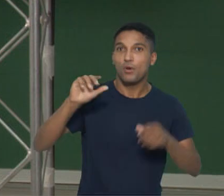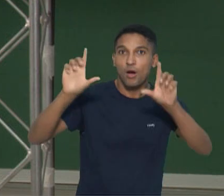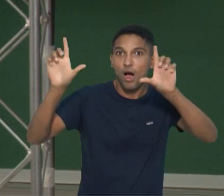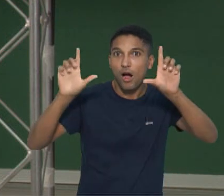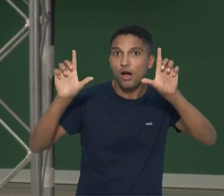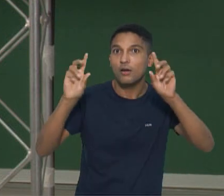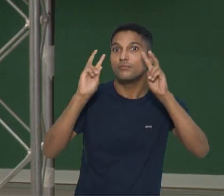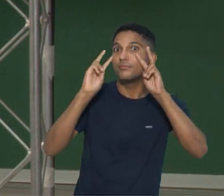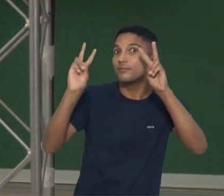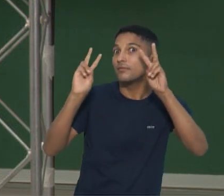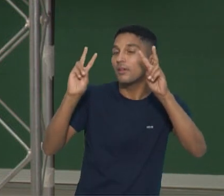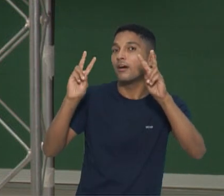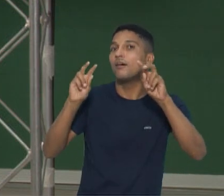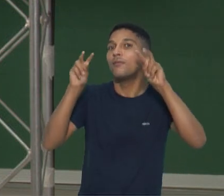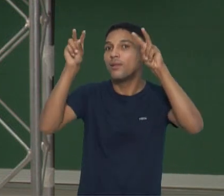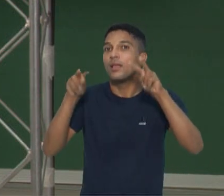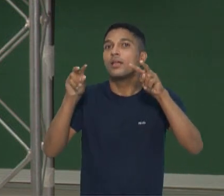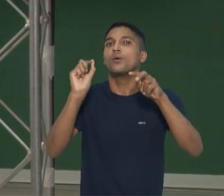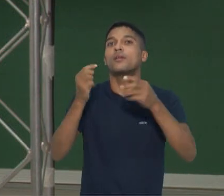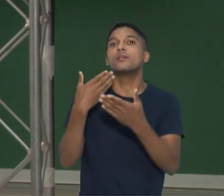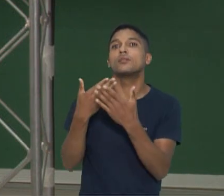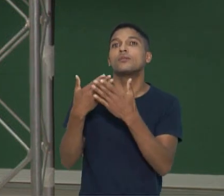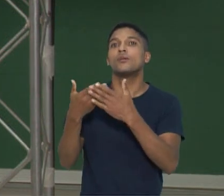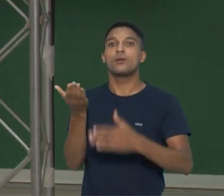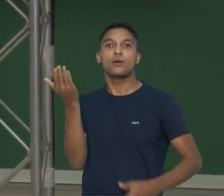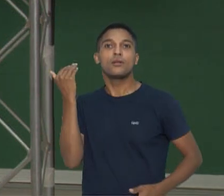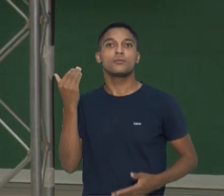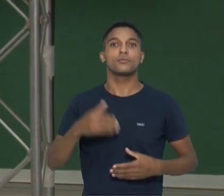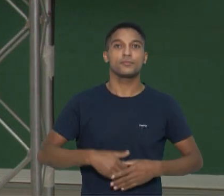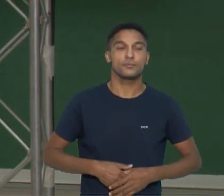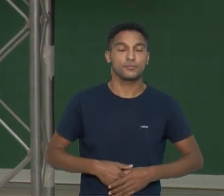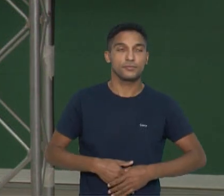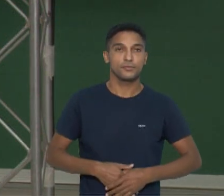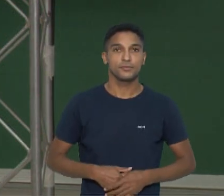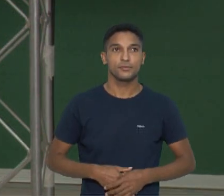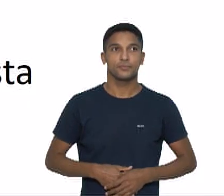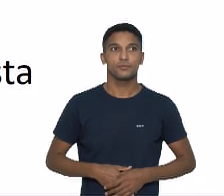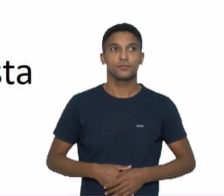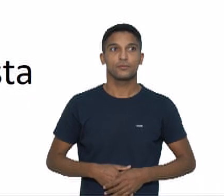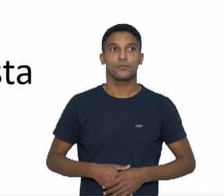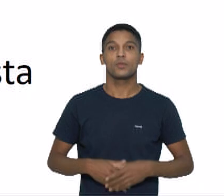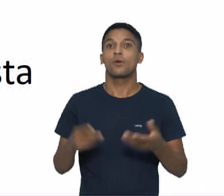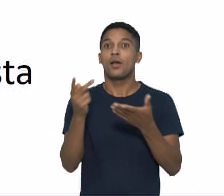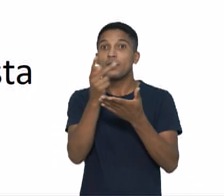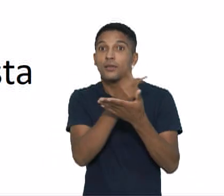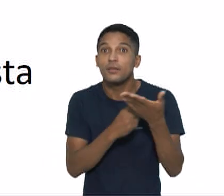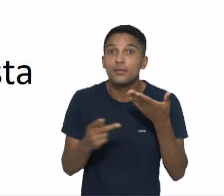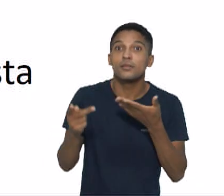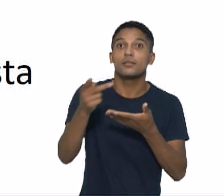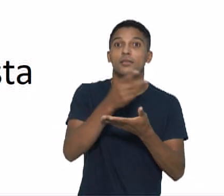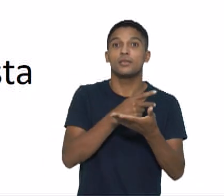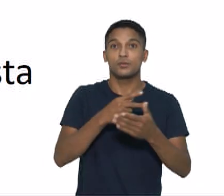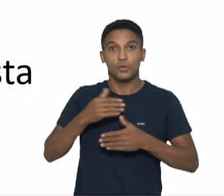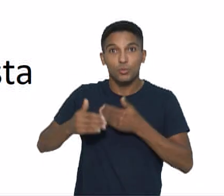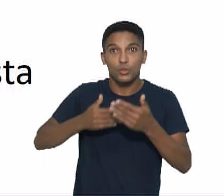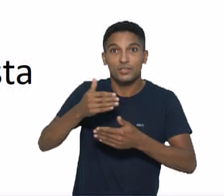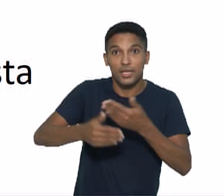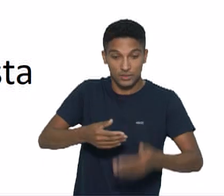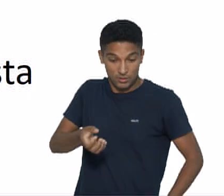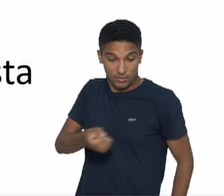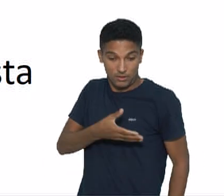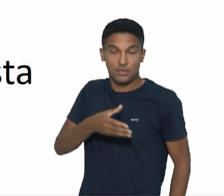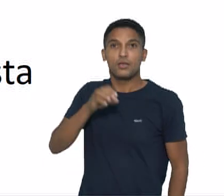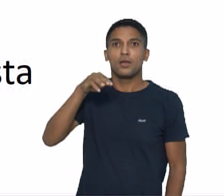dar uma lida no que a gente viu na aula passada? Olha só, desenho como processo na moda. Lembram